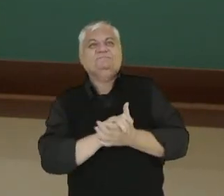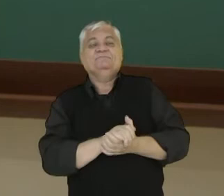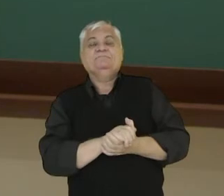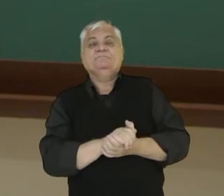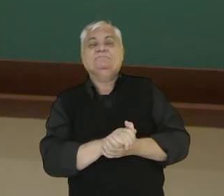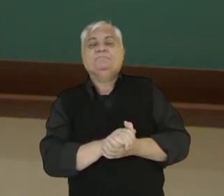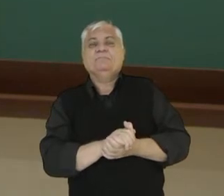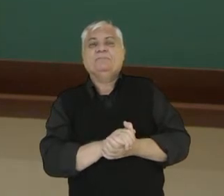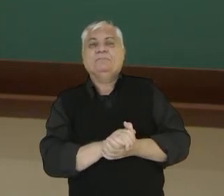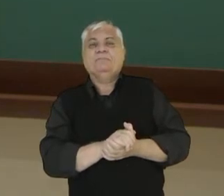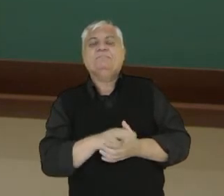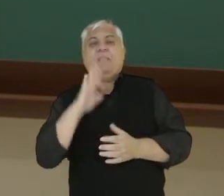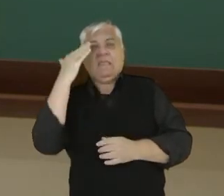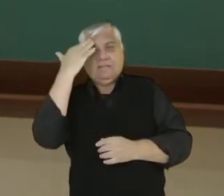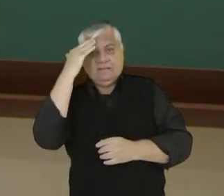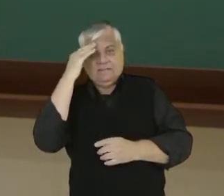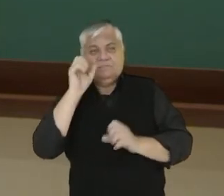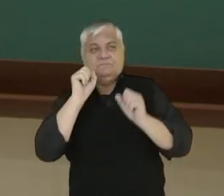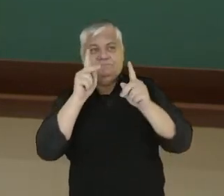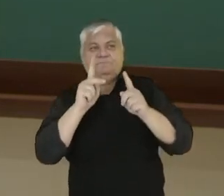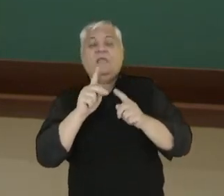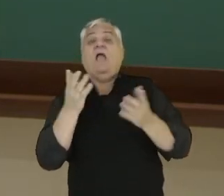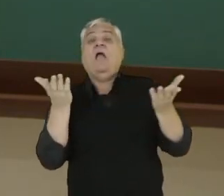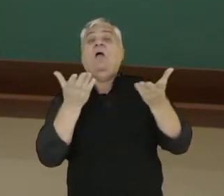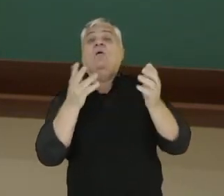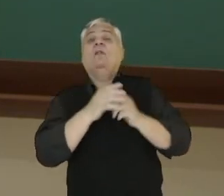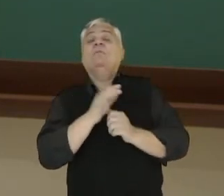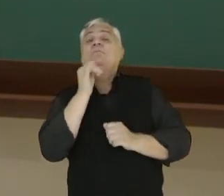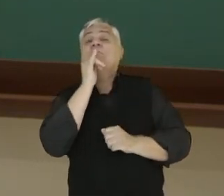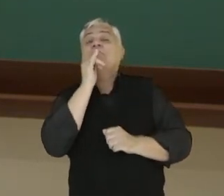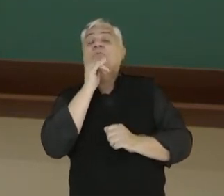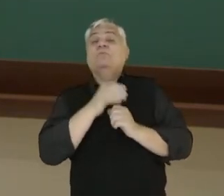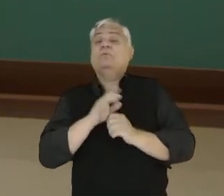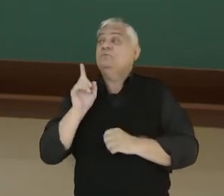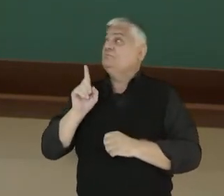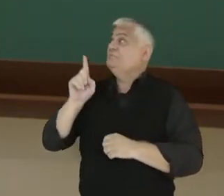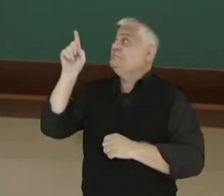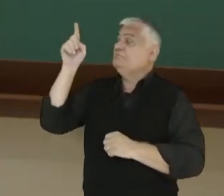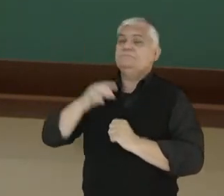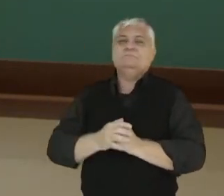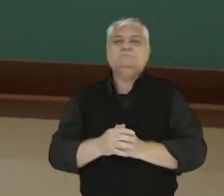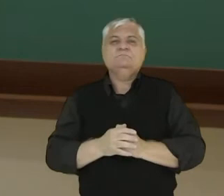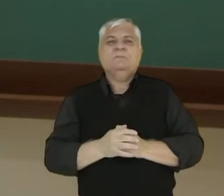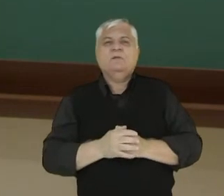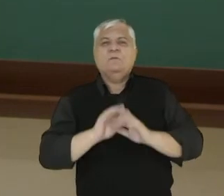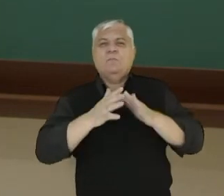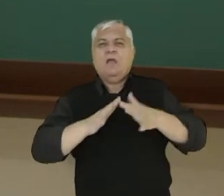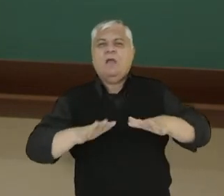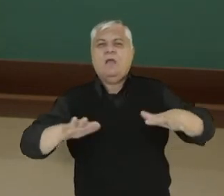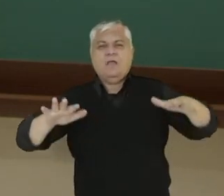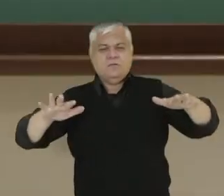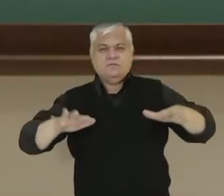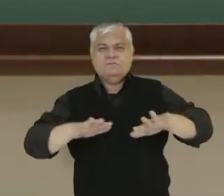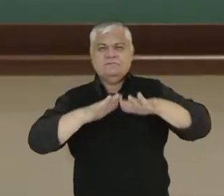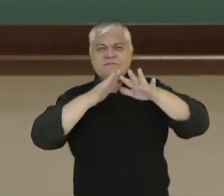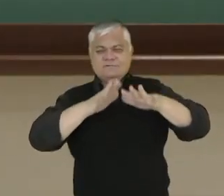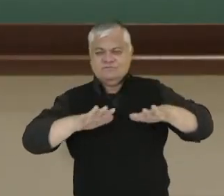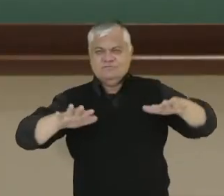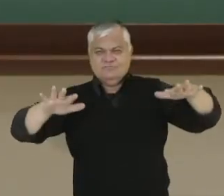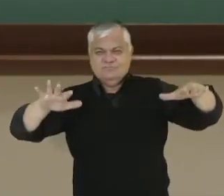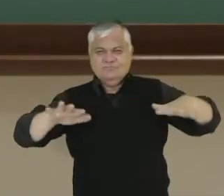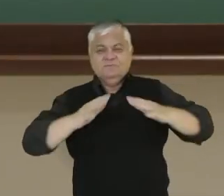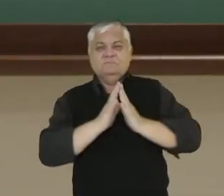você pegou essa parte, pessoal, vamos falar um pouquinho das ondas provocadas no mar.